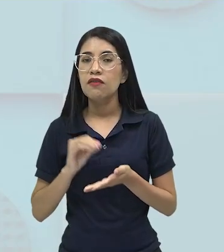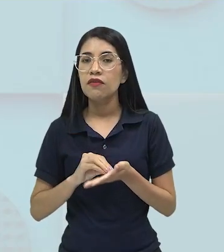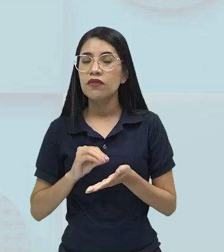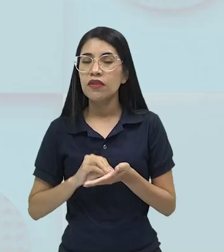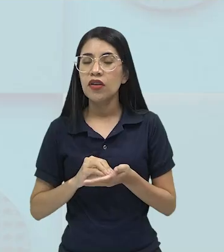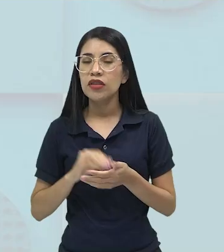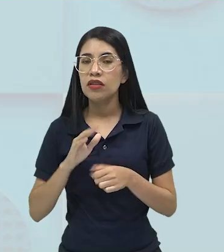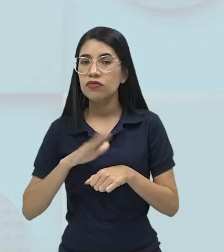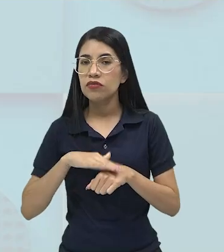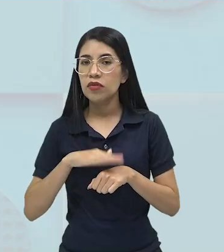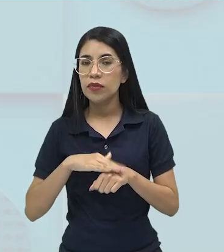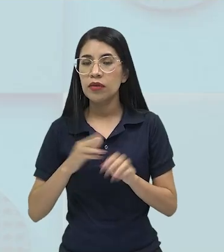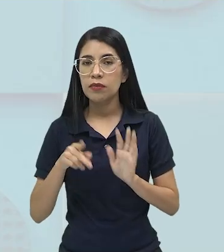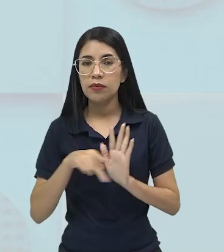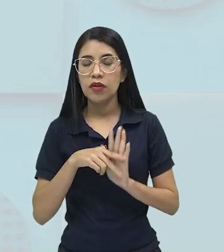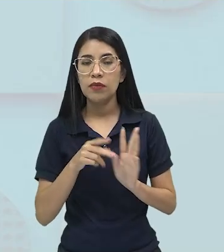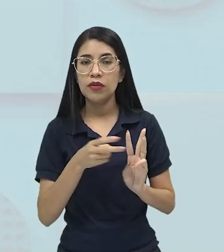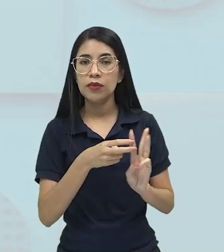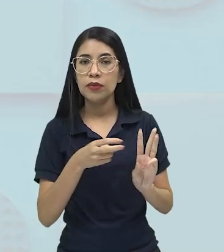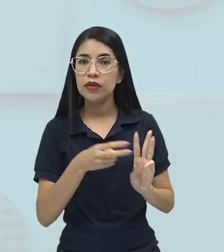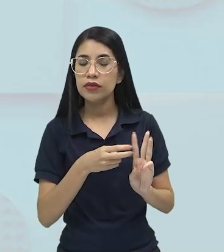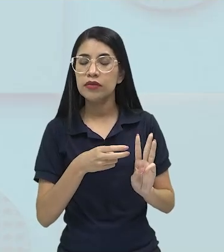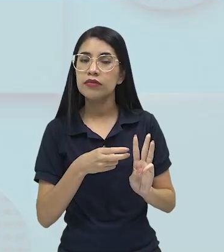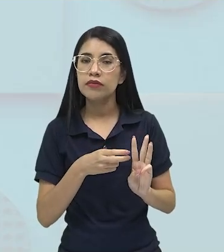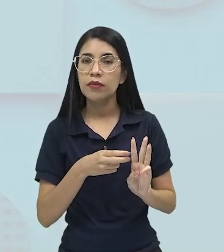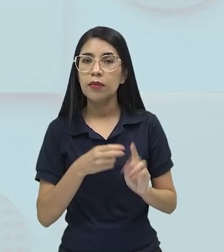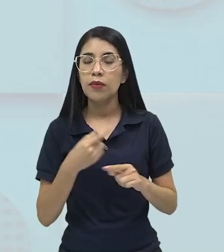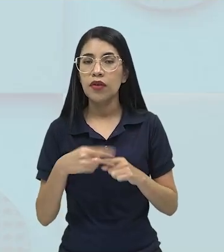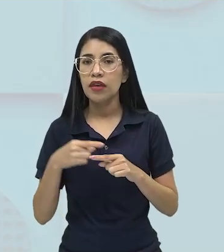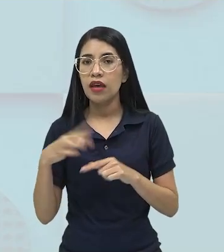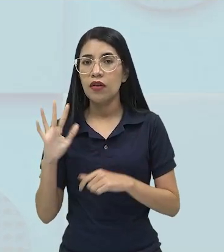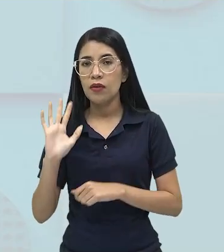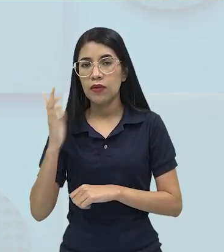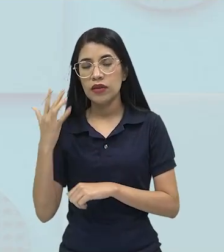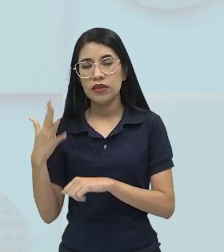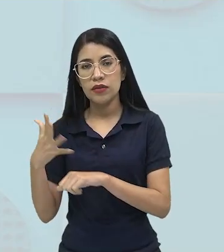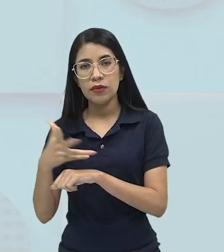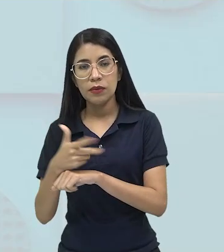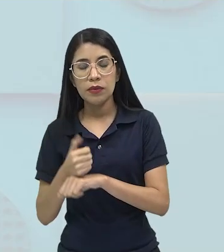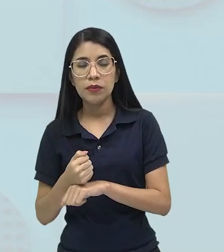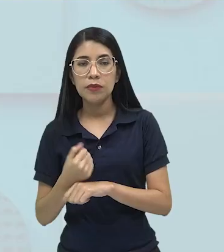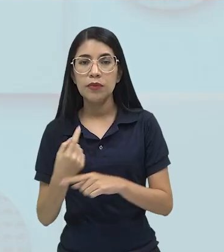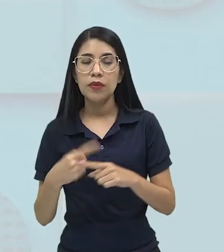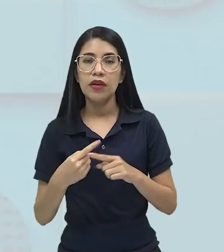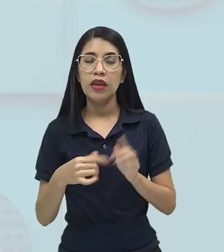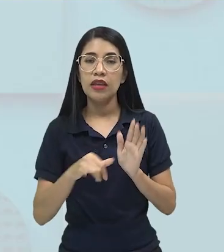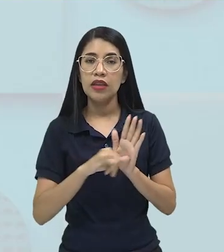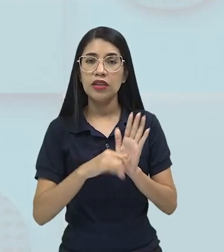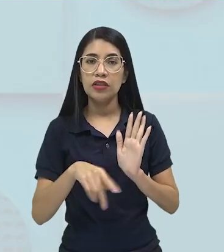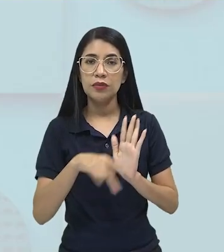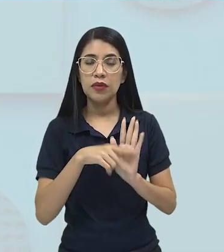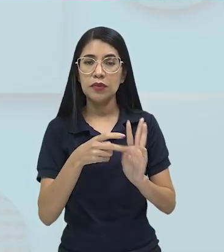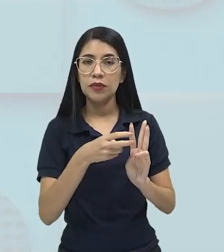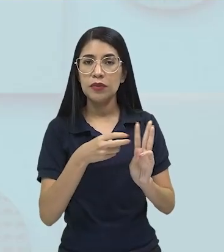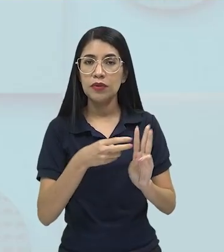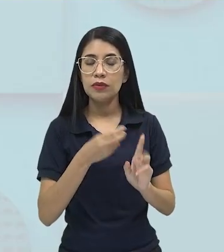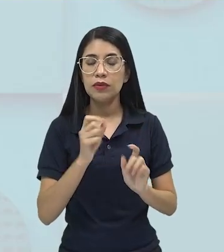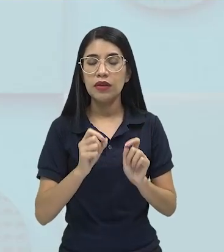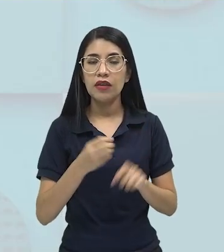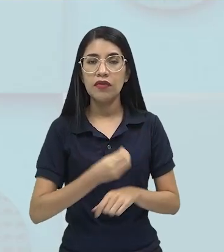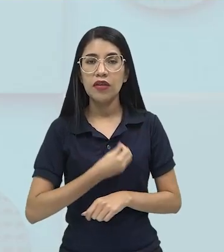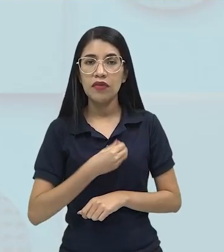do índio, né? Diante da colonização. Já que a identidade indígena era o quê? De viver